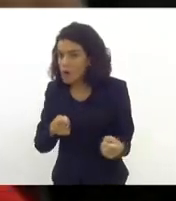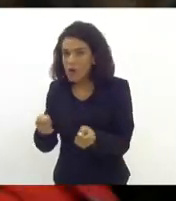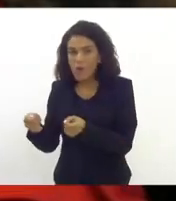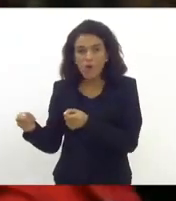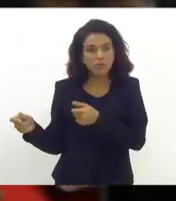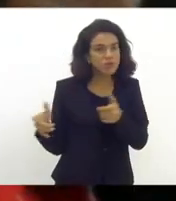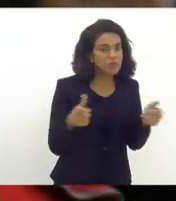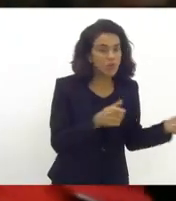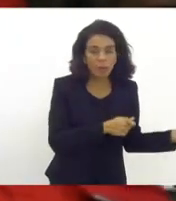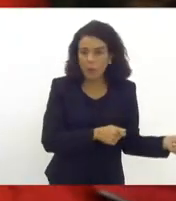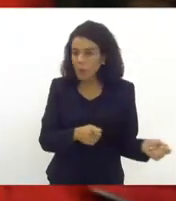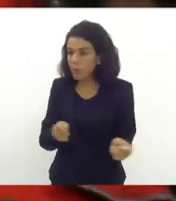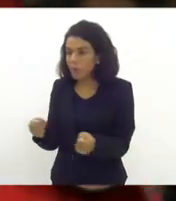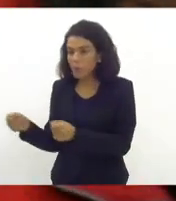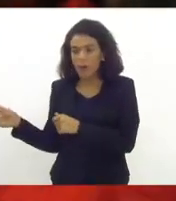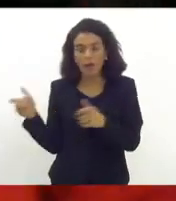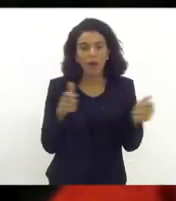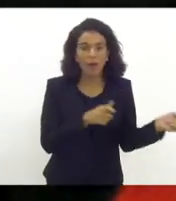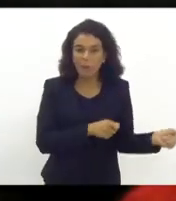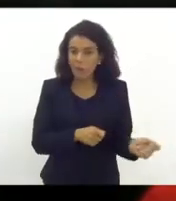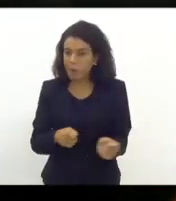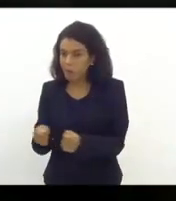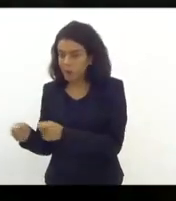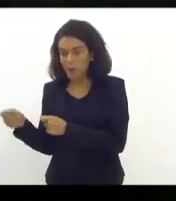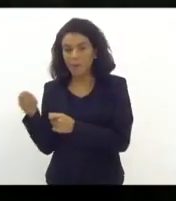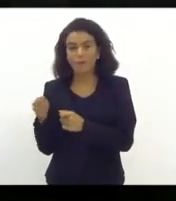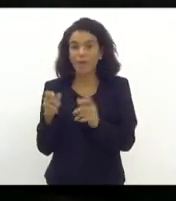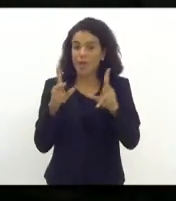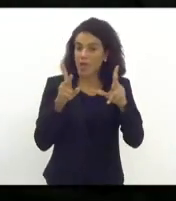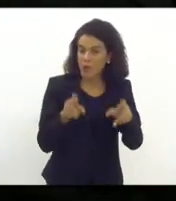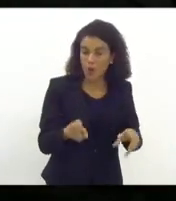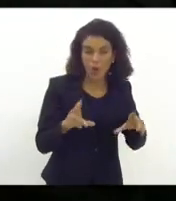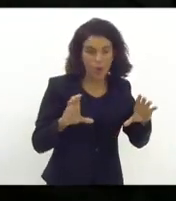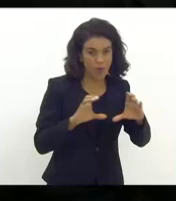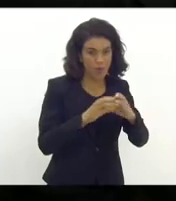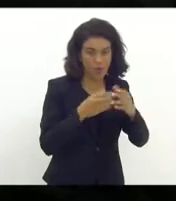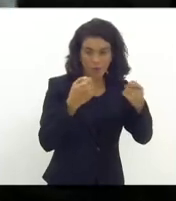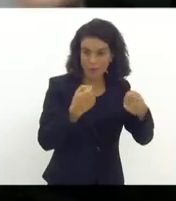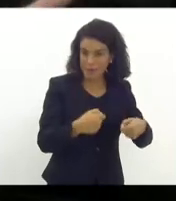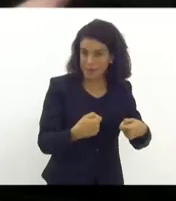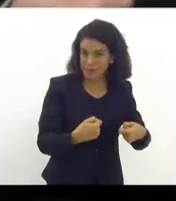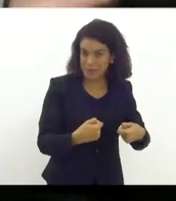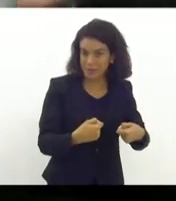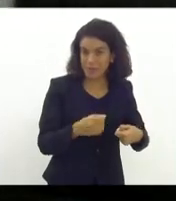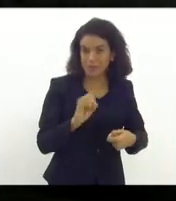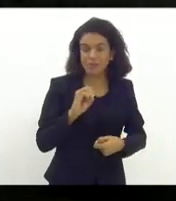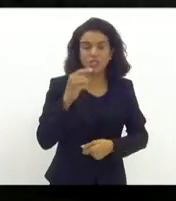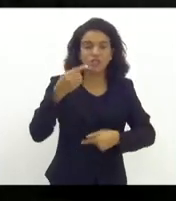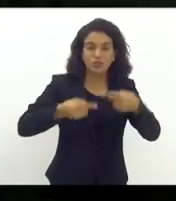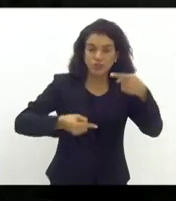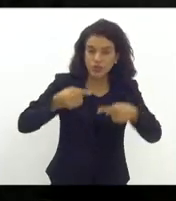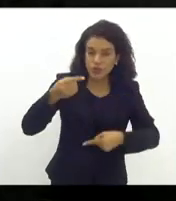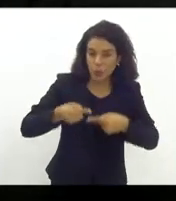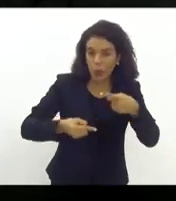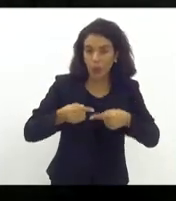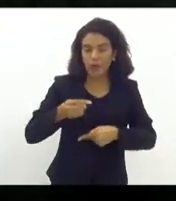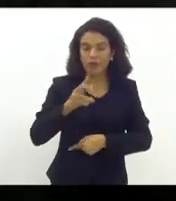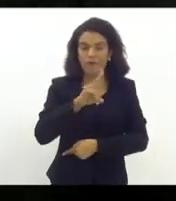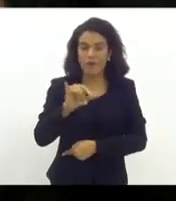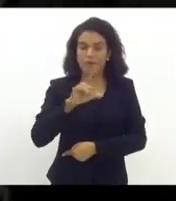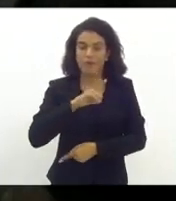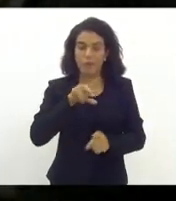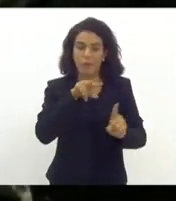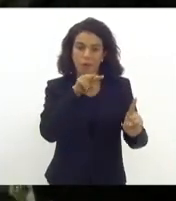é cotidiana ela forma pessoas ao longo do ano assim como um bloco tem que formar se a gente discute um Marco que também vai ter uma